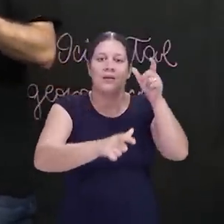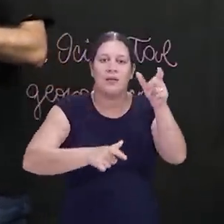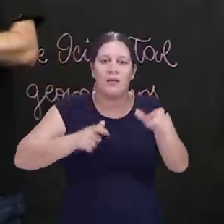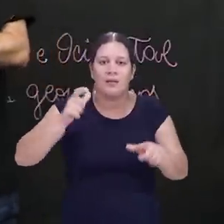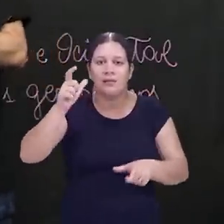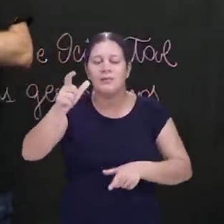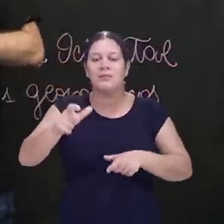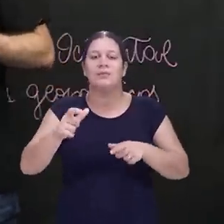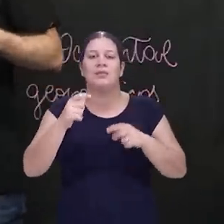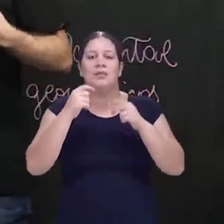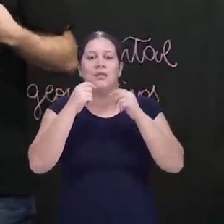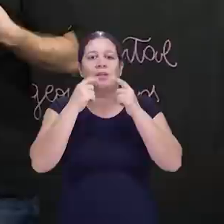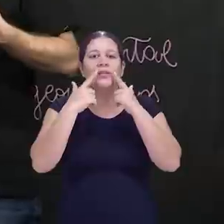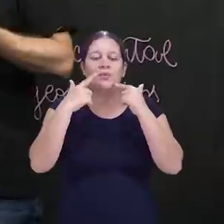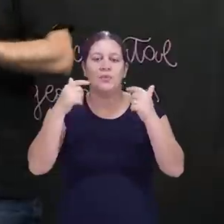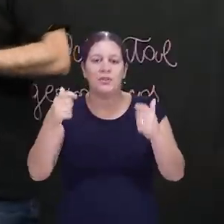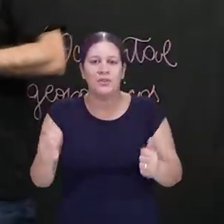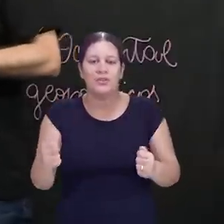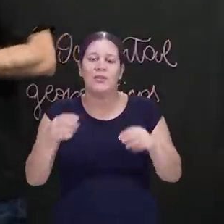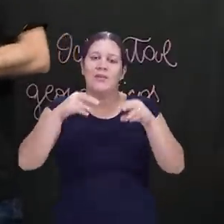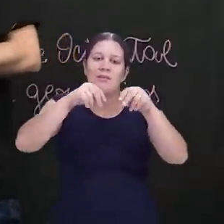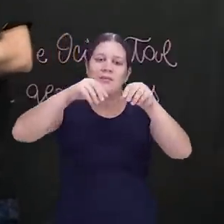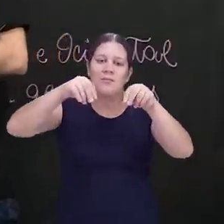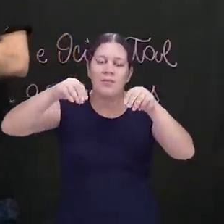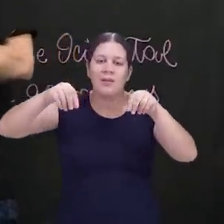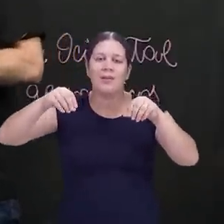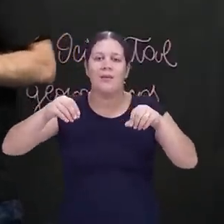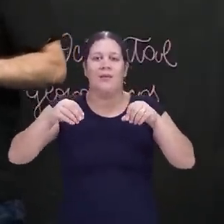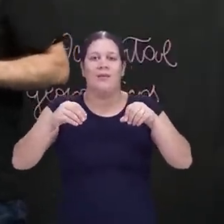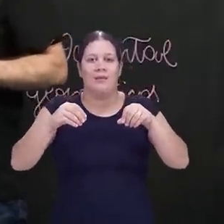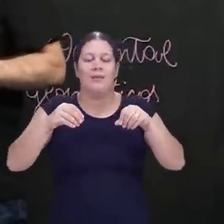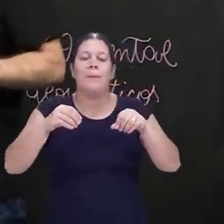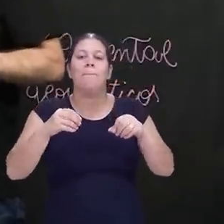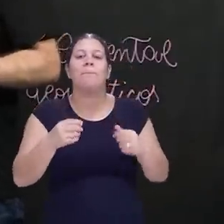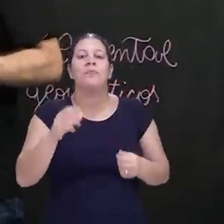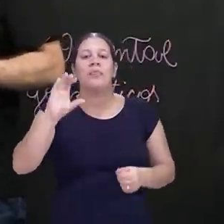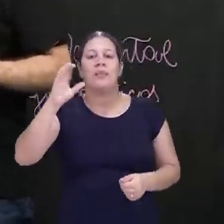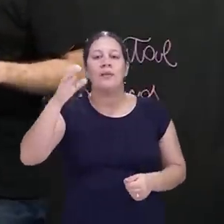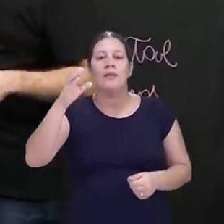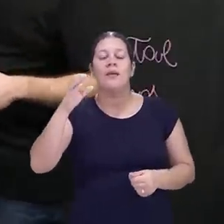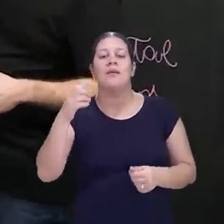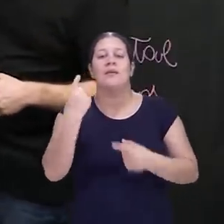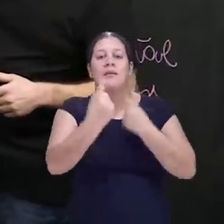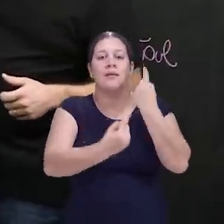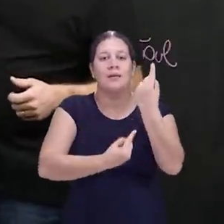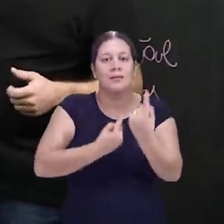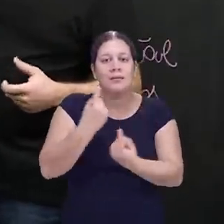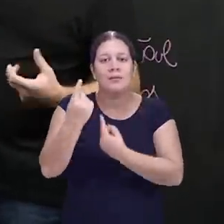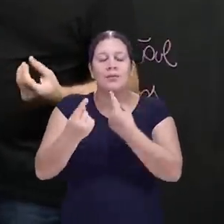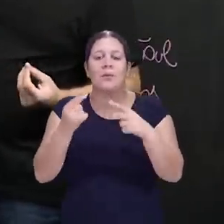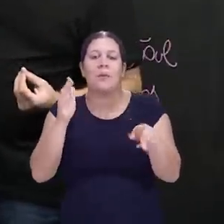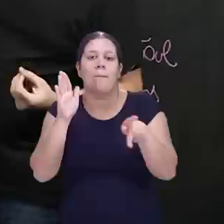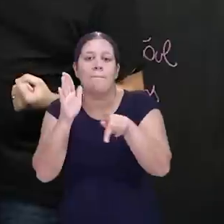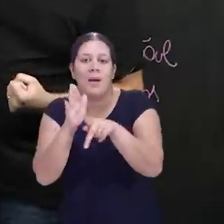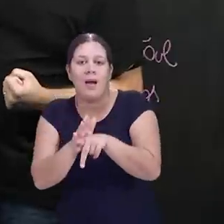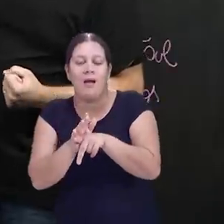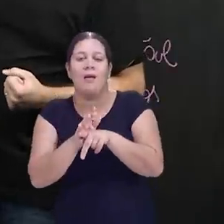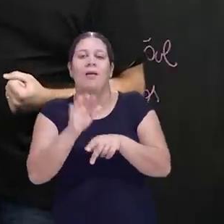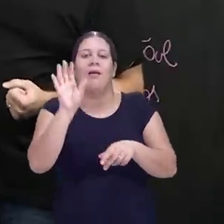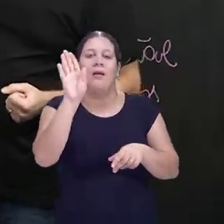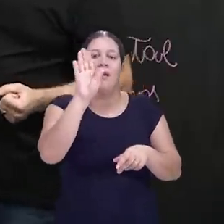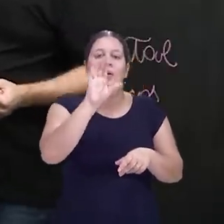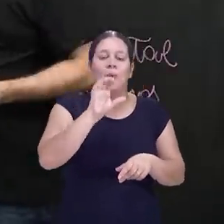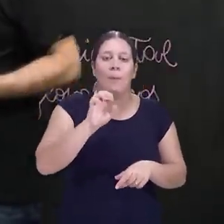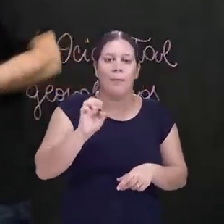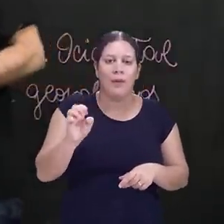clima temperado, da parte da vegetação das estepes, bastante importante, que vai definir a parte europeia da